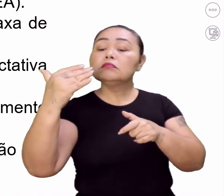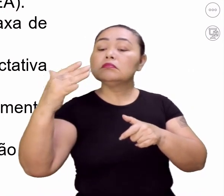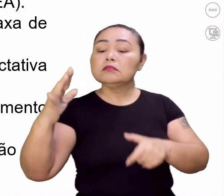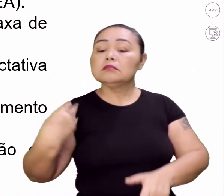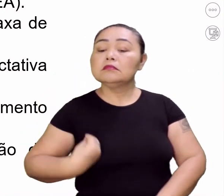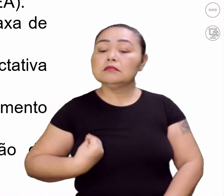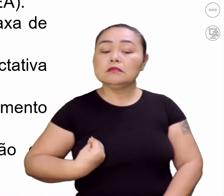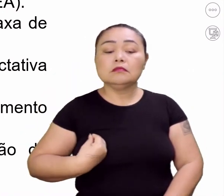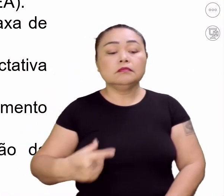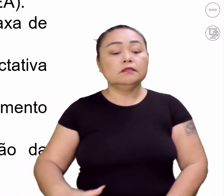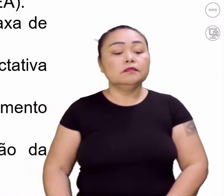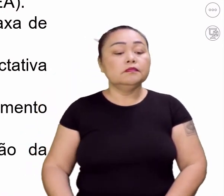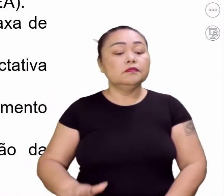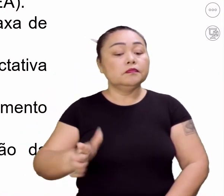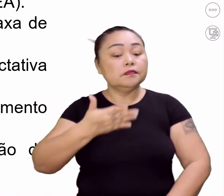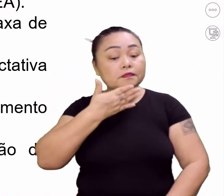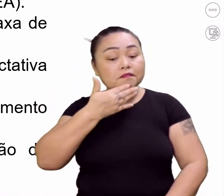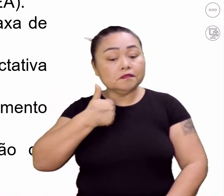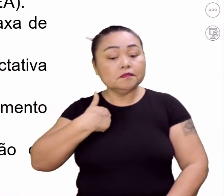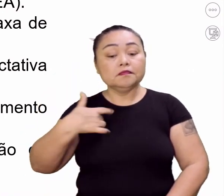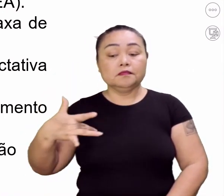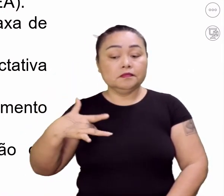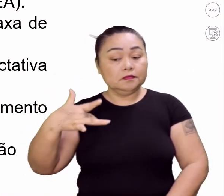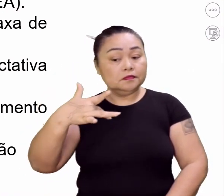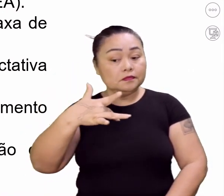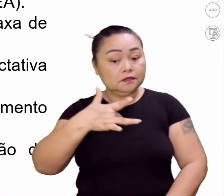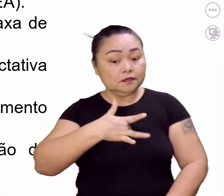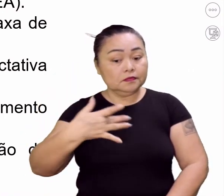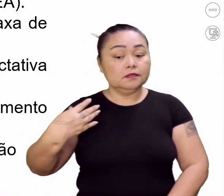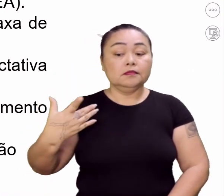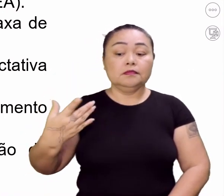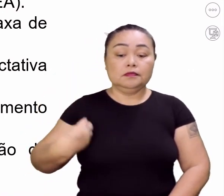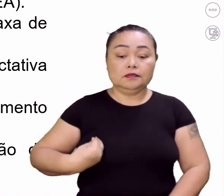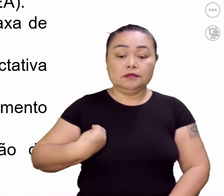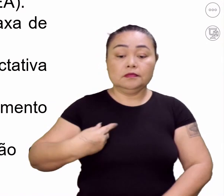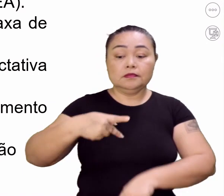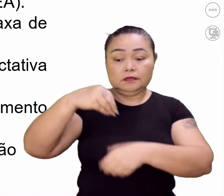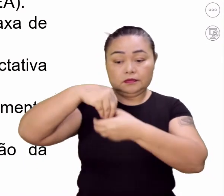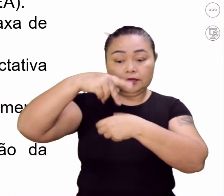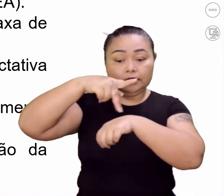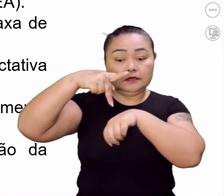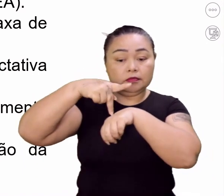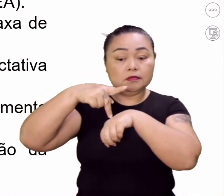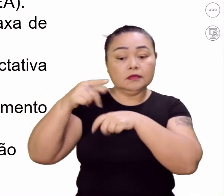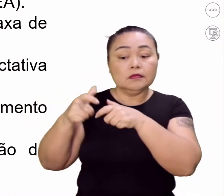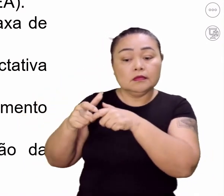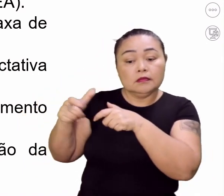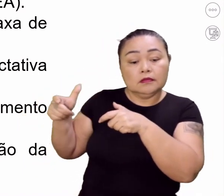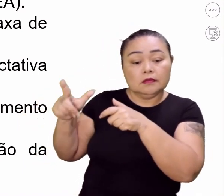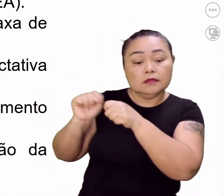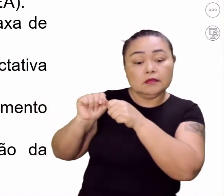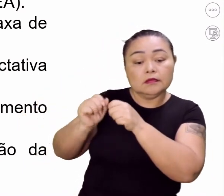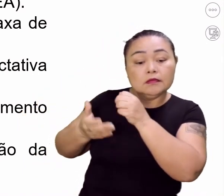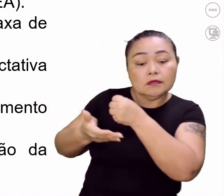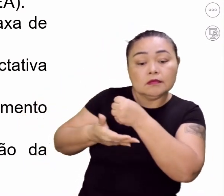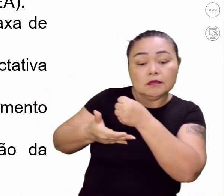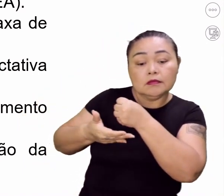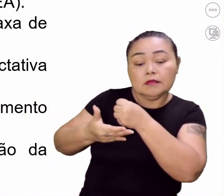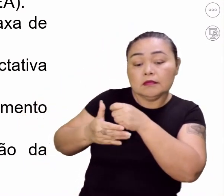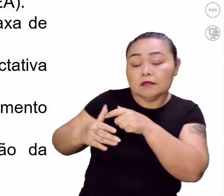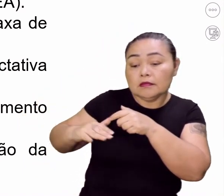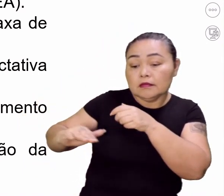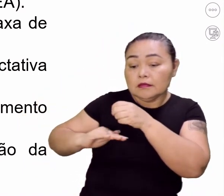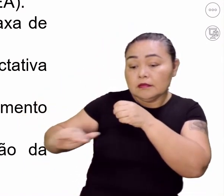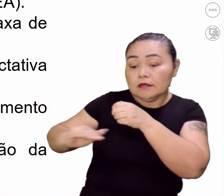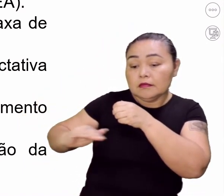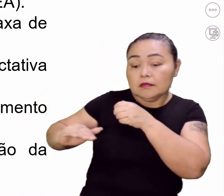vida. D, a melhoria da qualidade de vida no país e ao alargamento da base da pirâmide